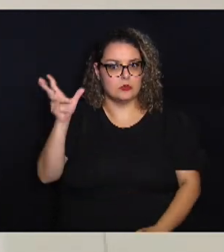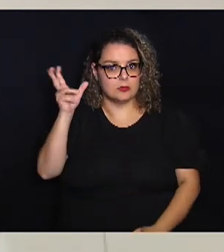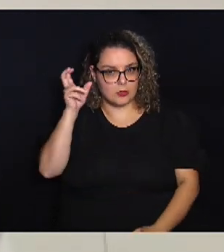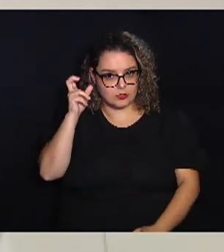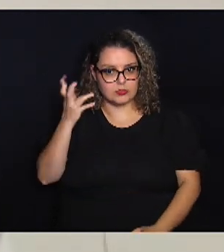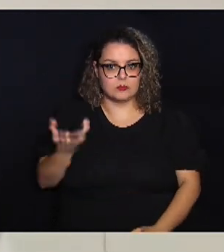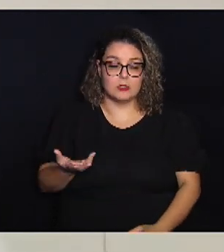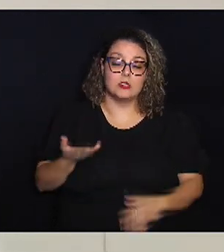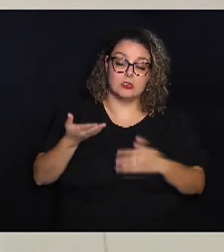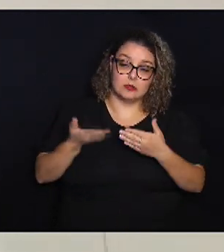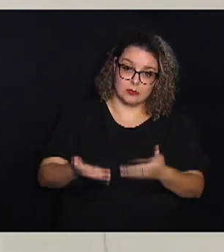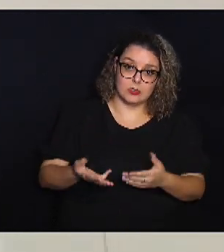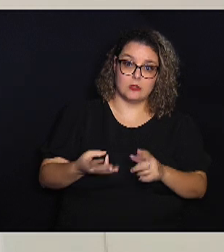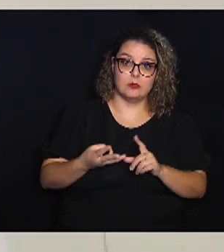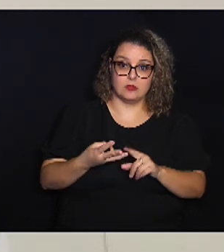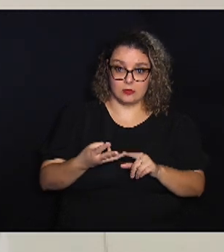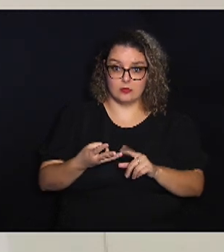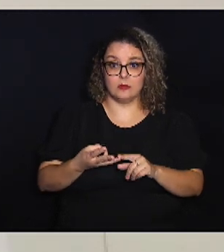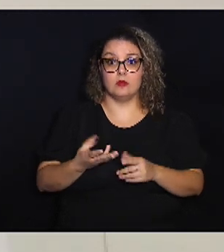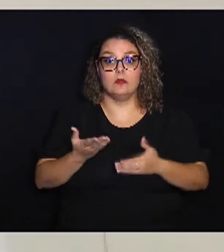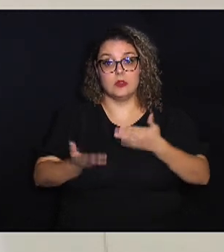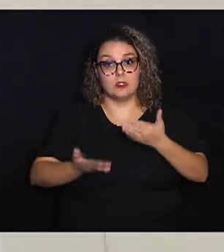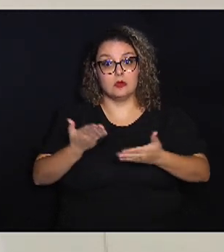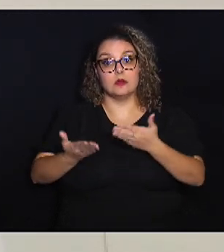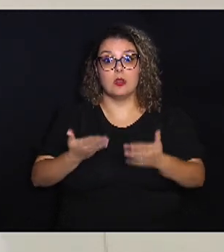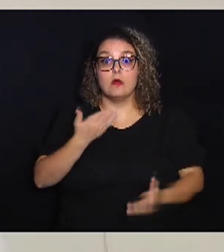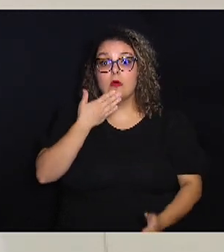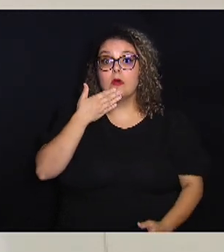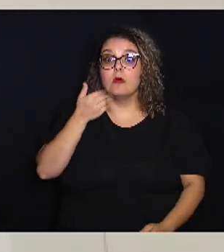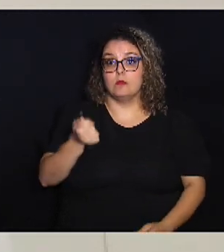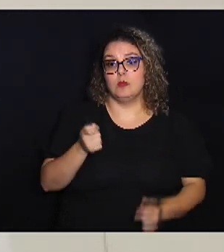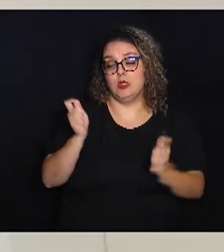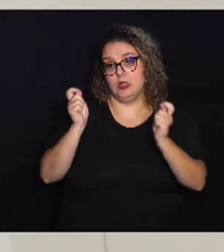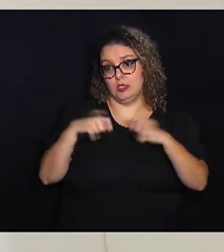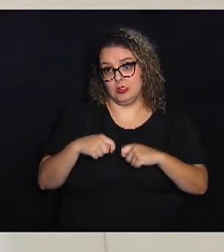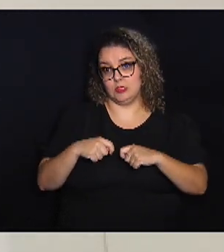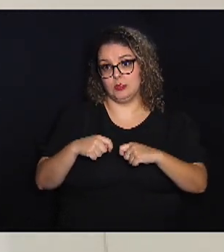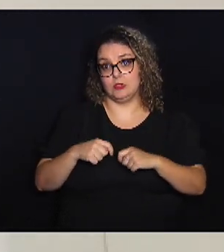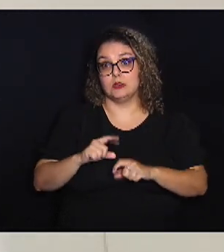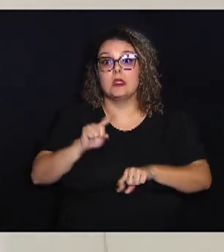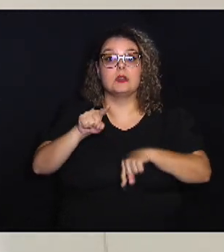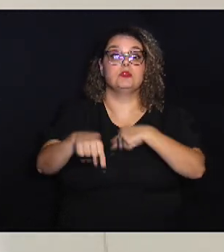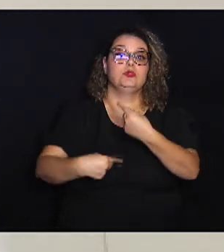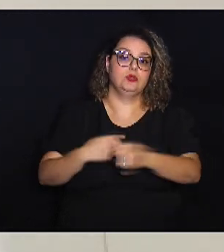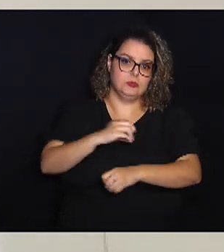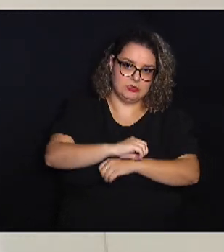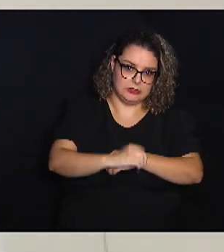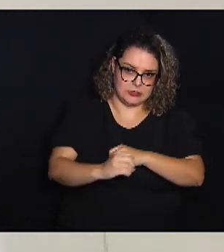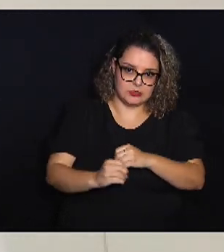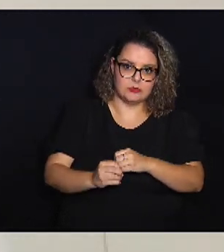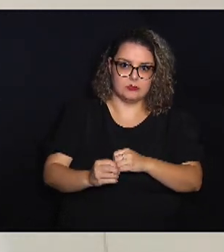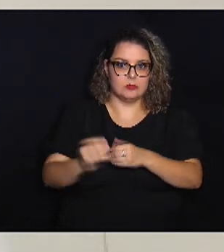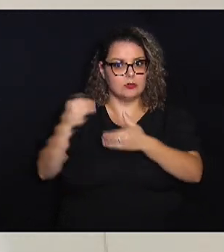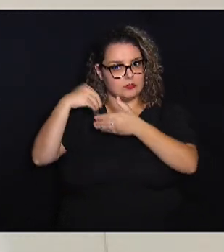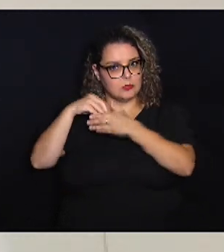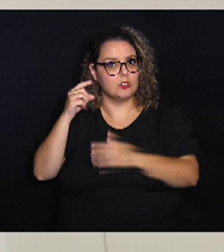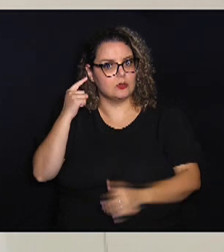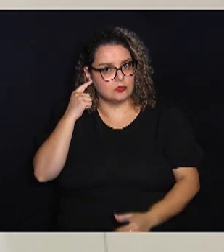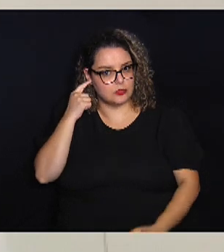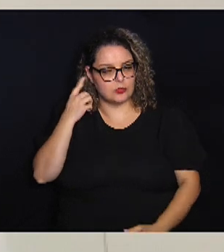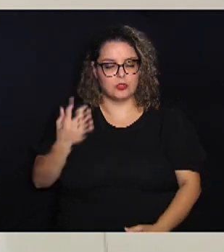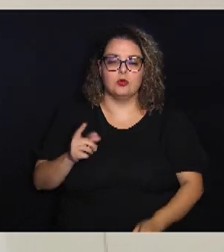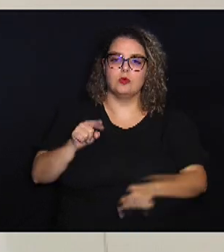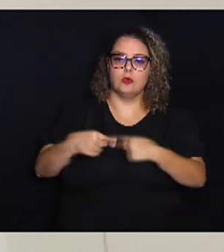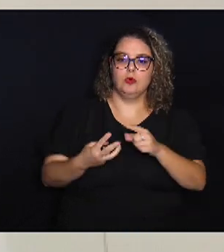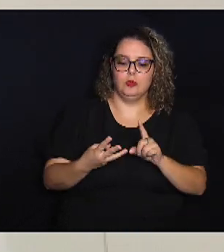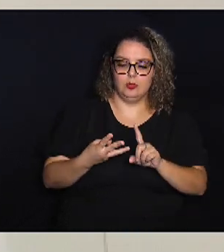nesse caso, a gente faz o tratamento para melhorar a capacidade do restante de células que estão ali no ouvido. O outro tipo é